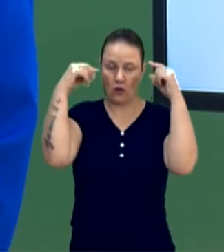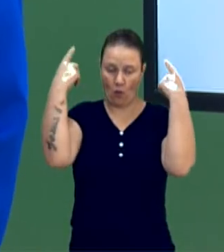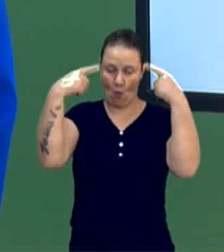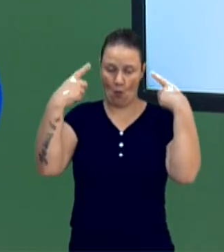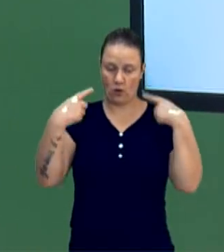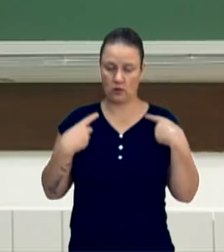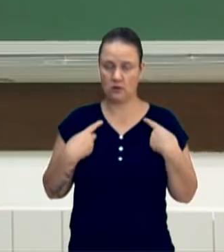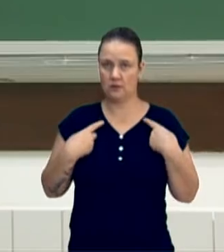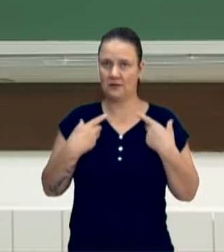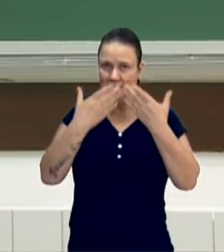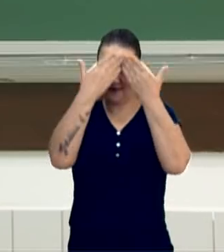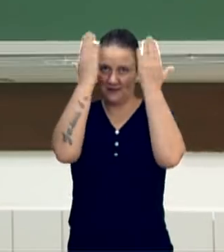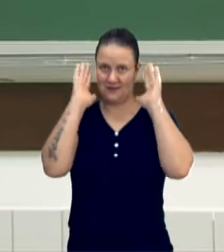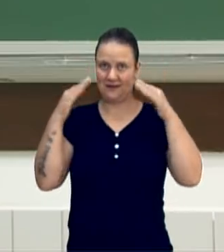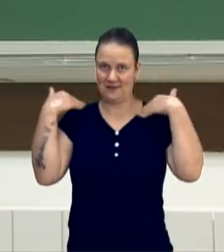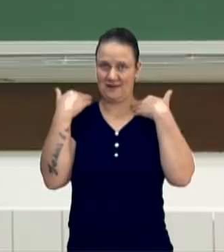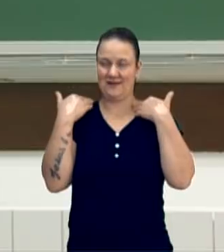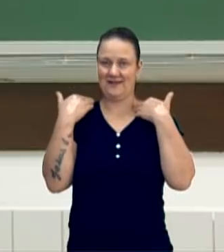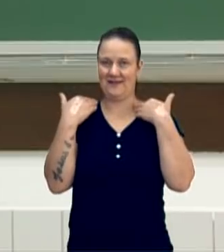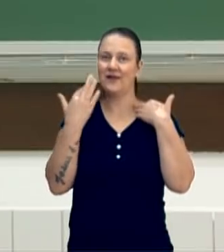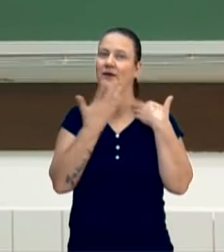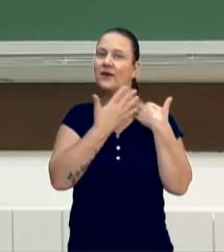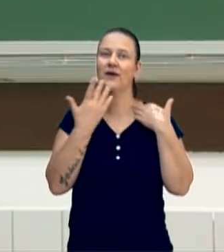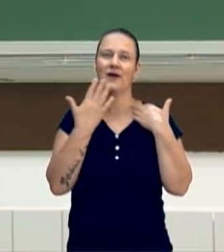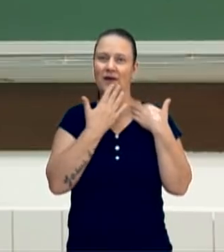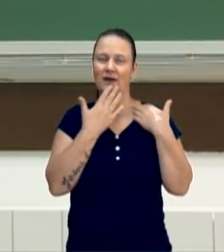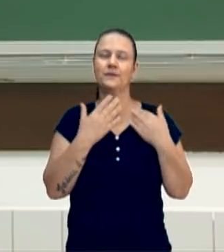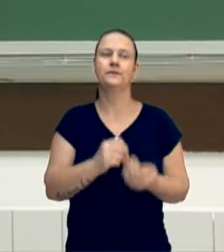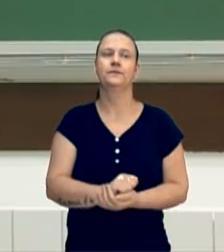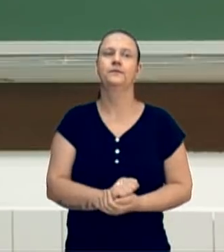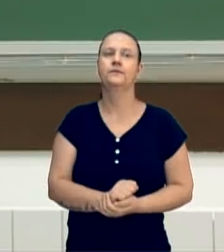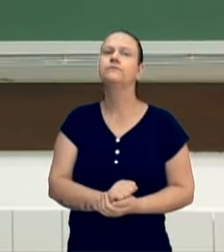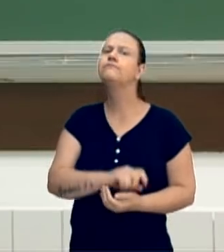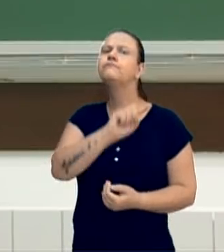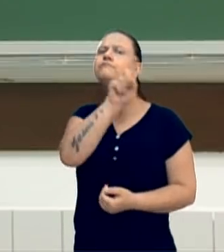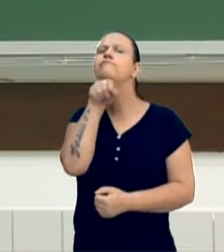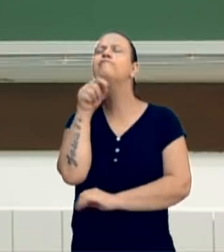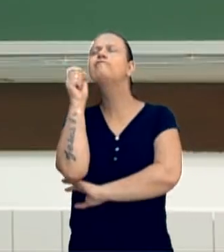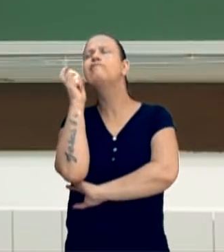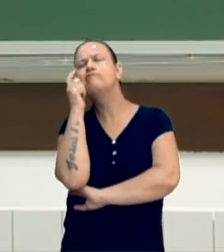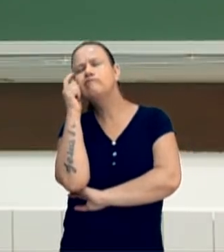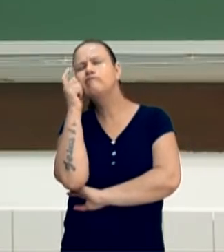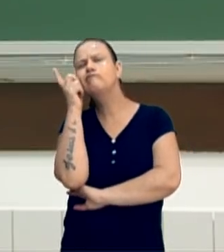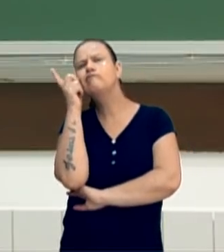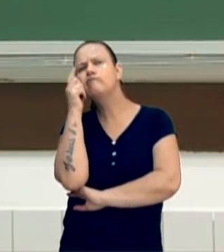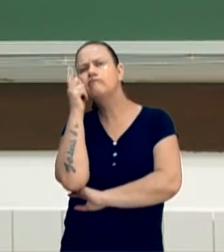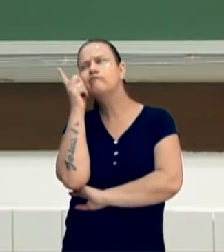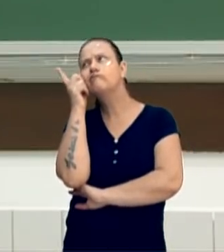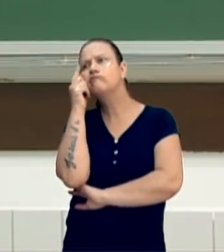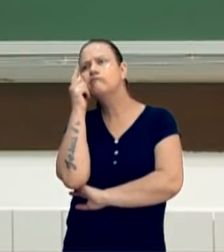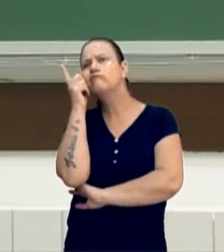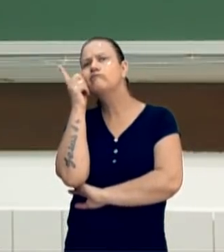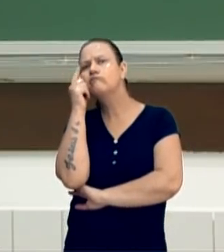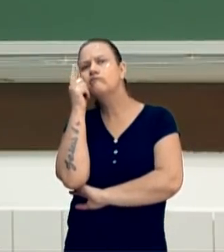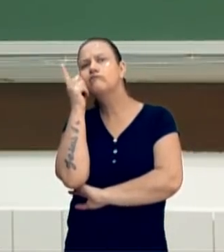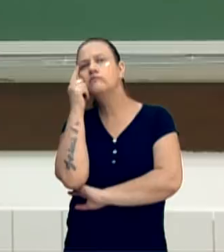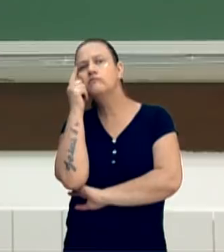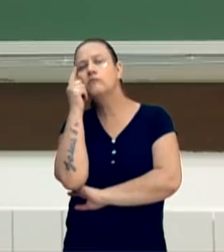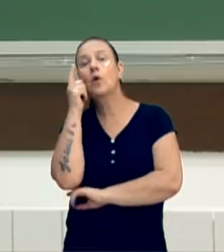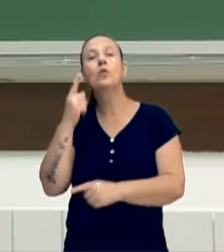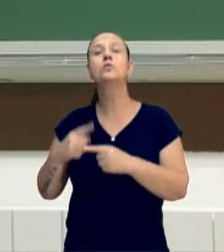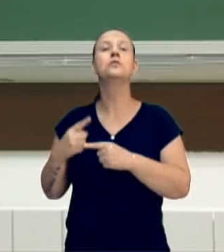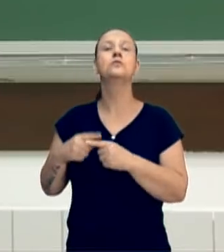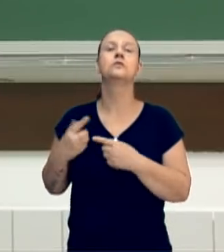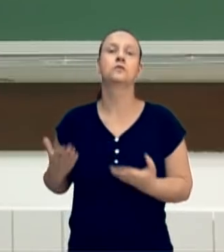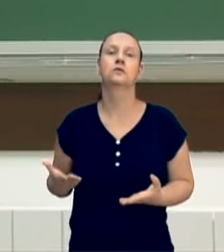cabelo, tudo bem? E aqui, olha só, eu até coloquei este bonequinho pensando. Por quê?